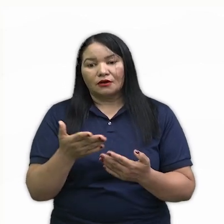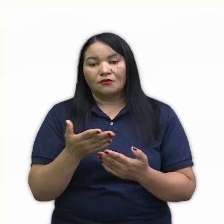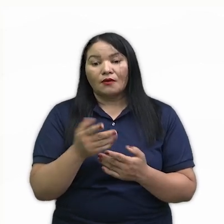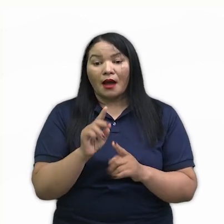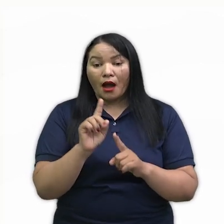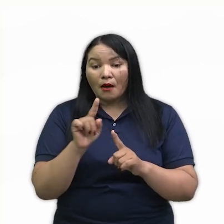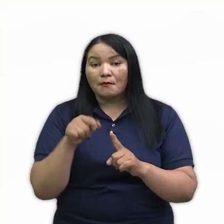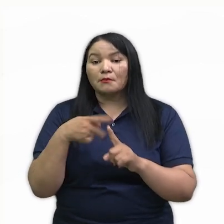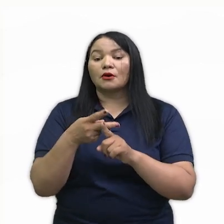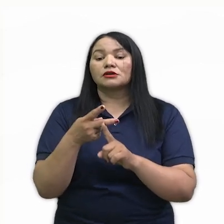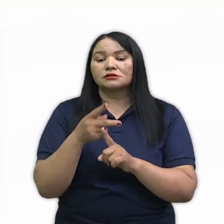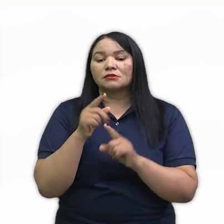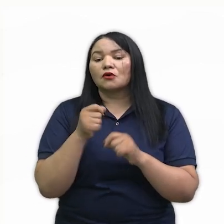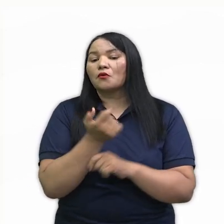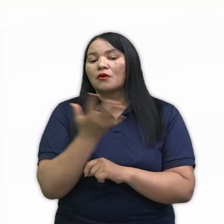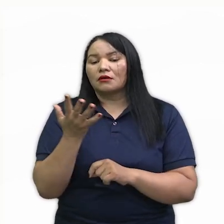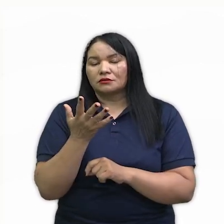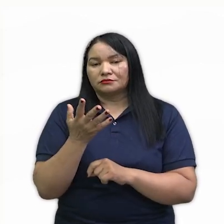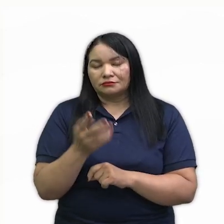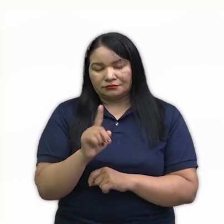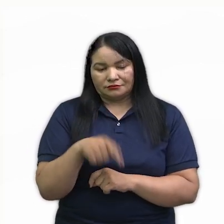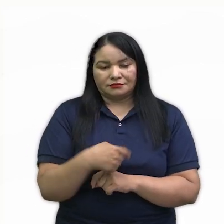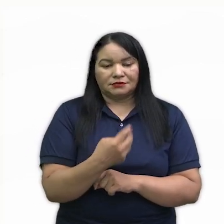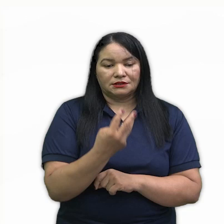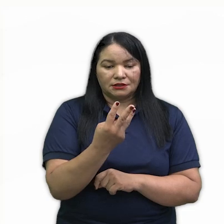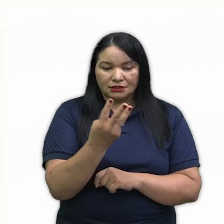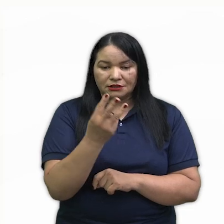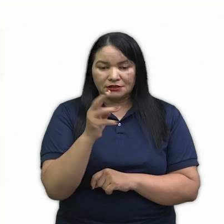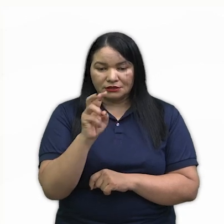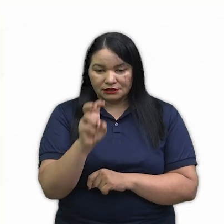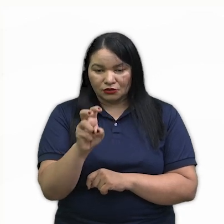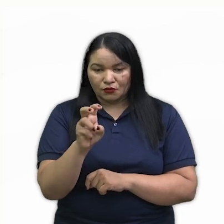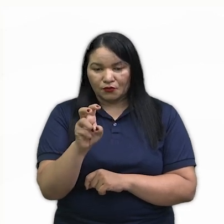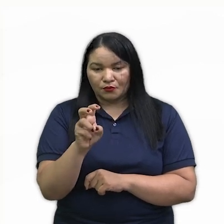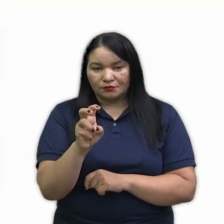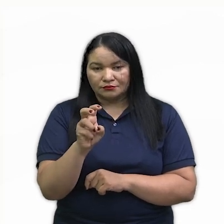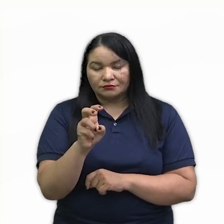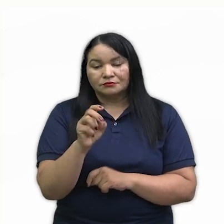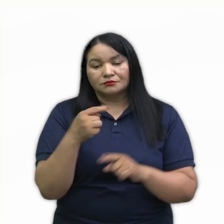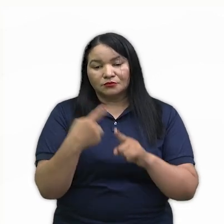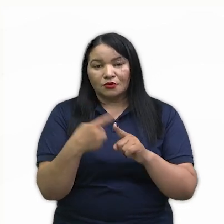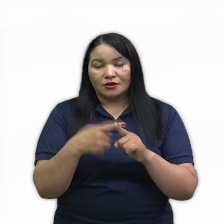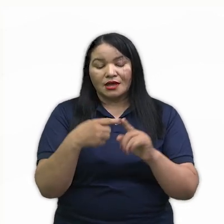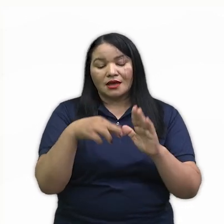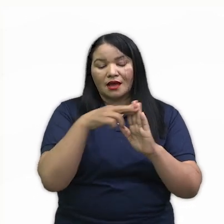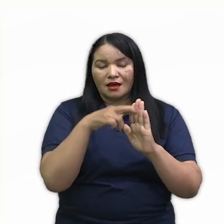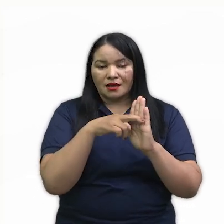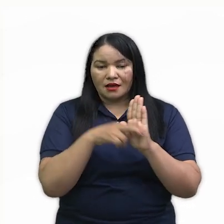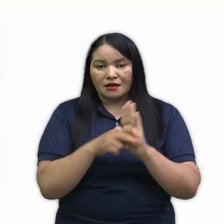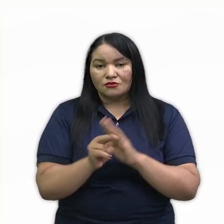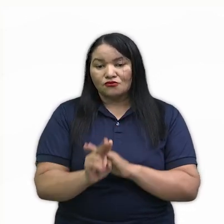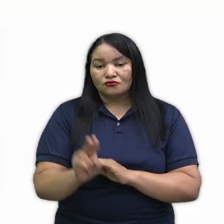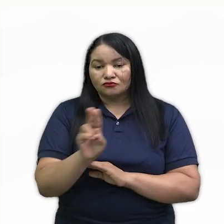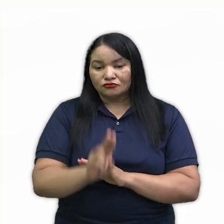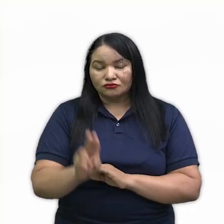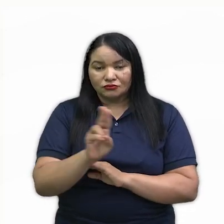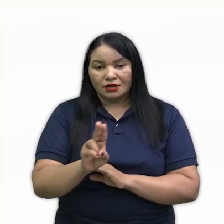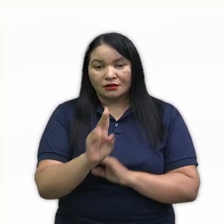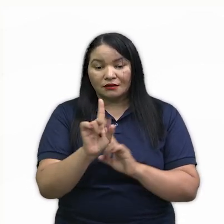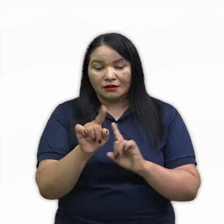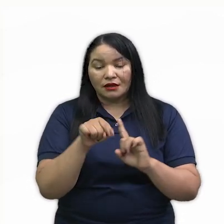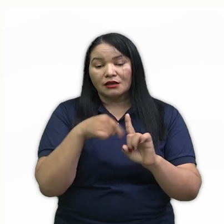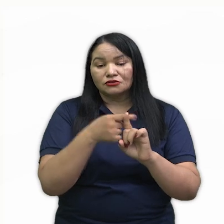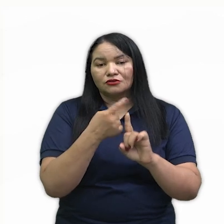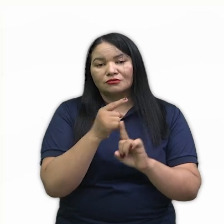ó, será 35, né? Já que a regra utilizada aí foi justamente a